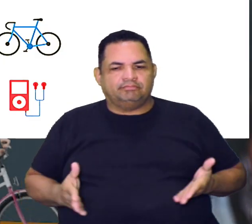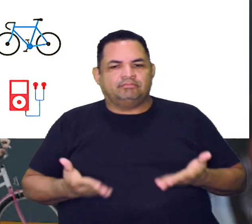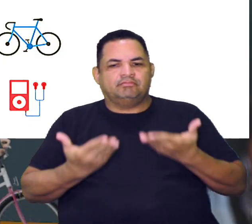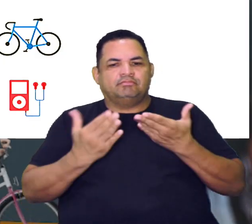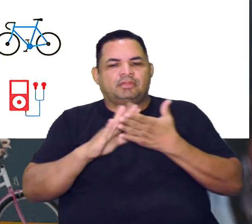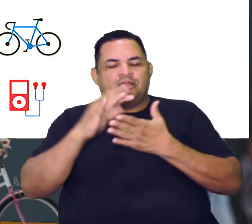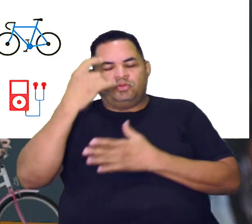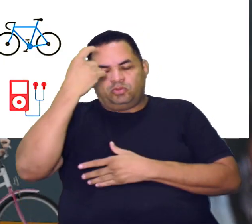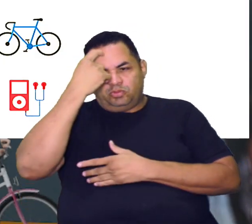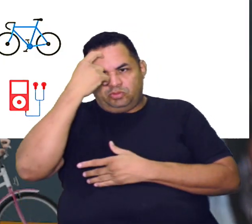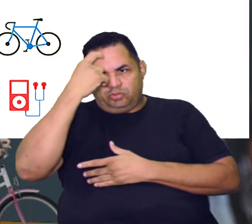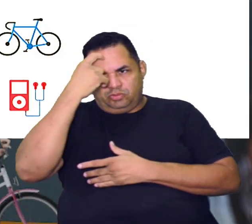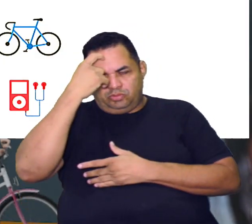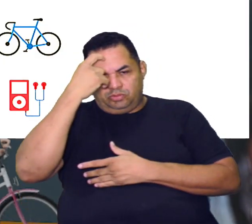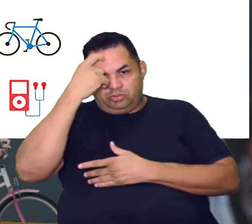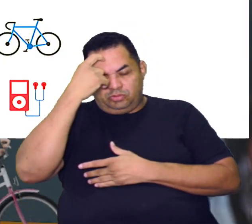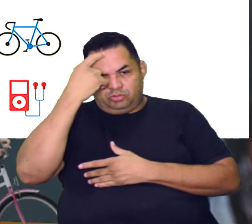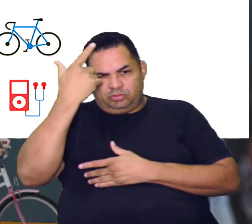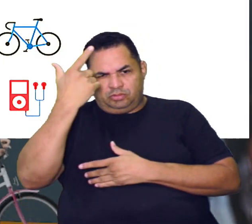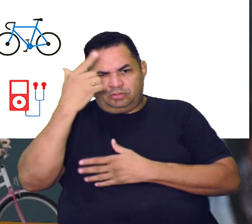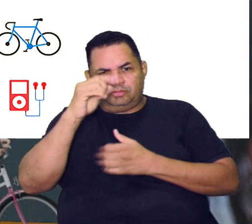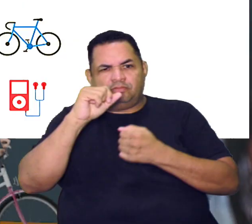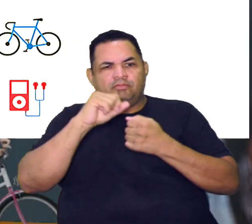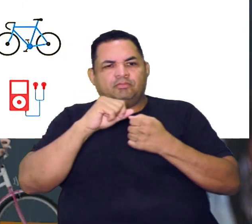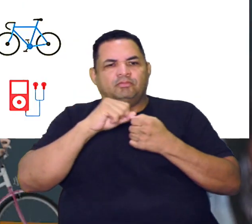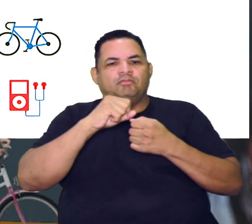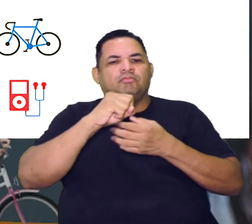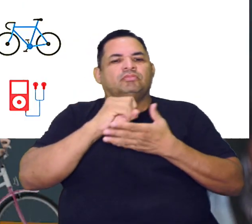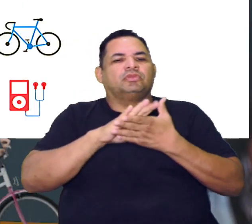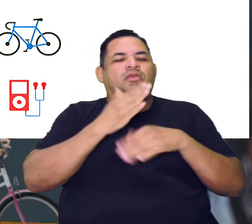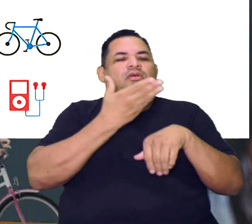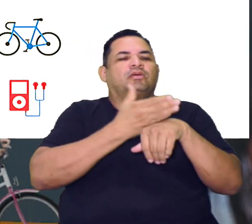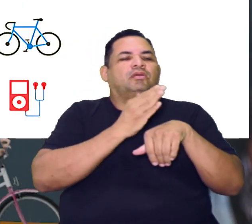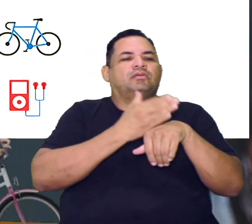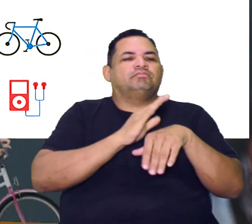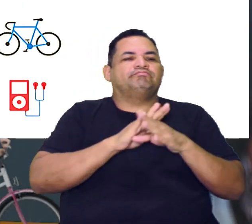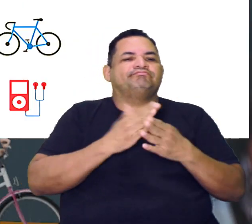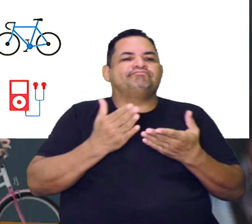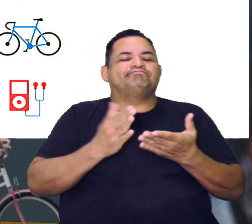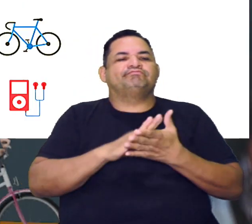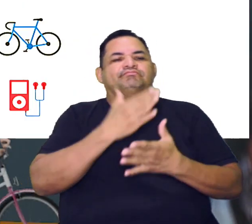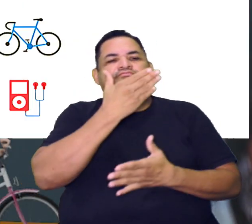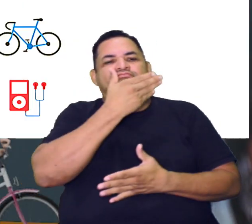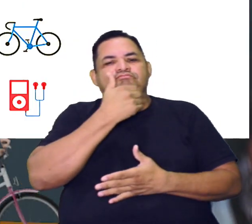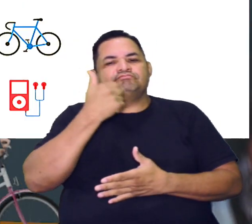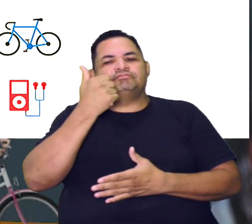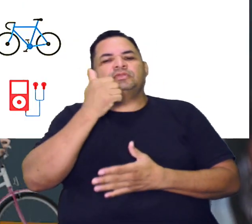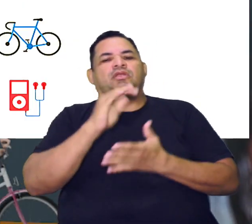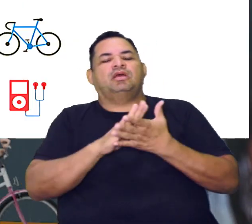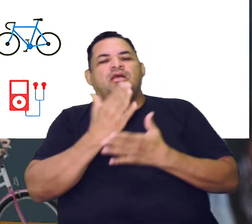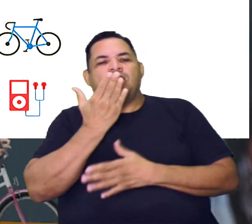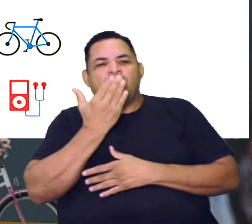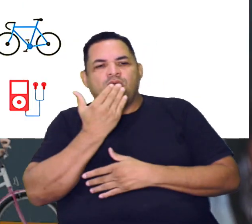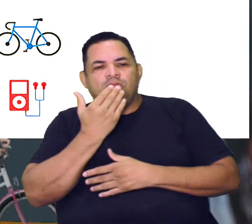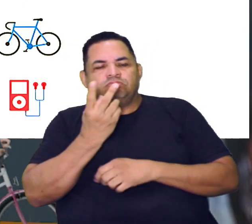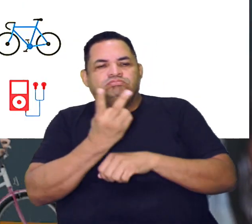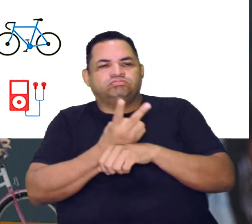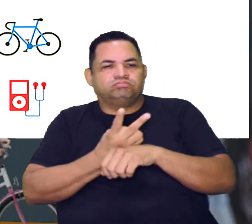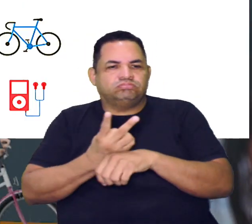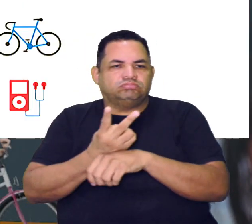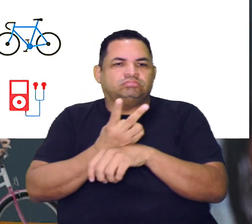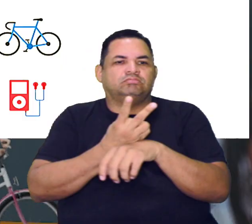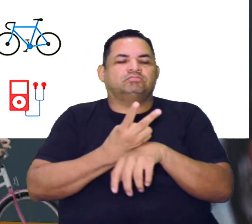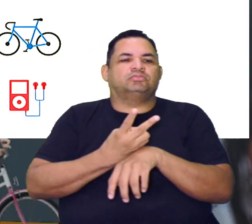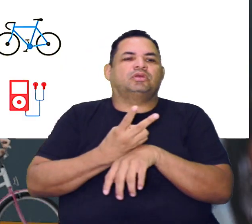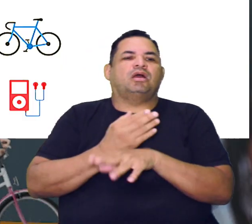me conscientizar para realizar todas essas práticas, além de melhorar a minha alimentação, buscar me